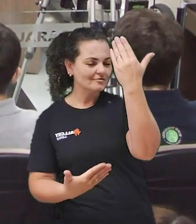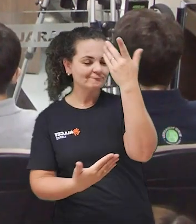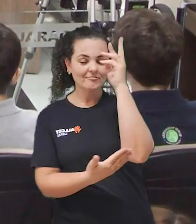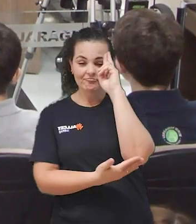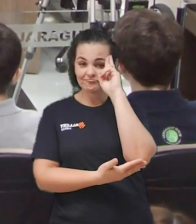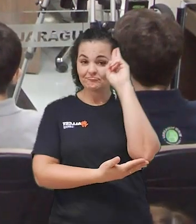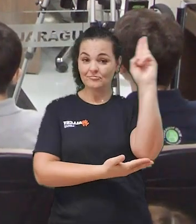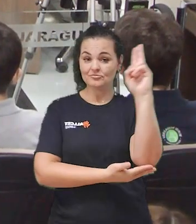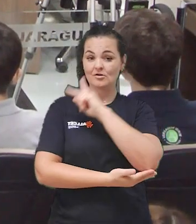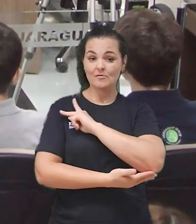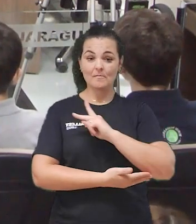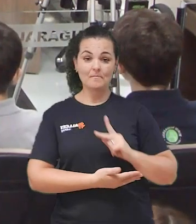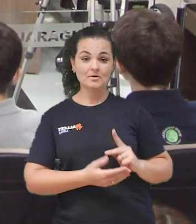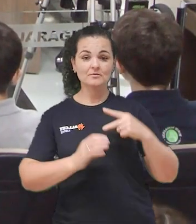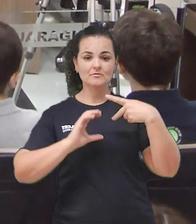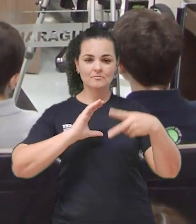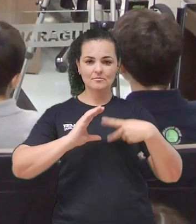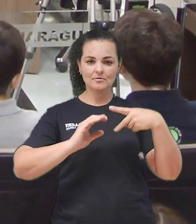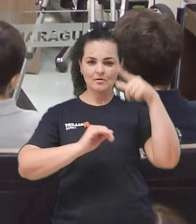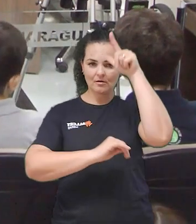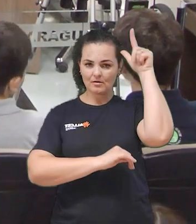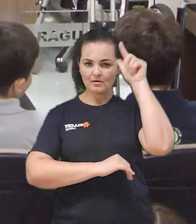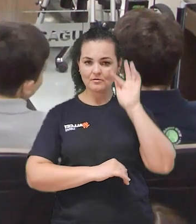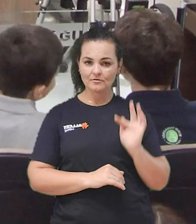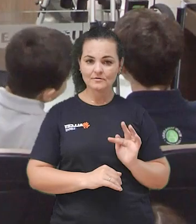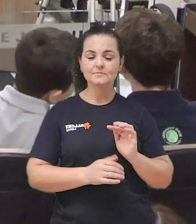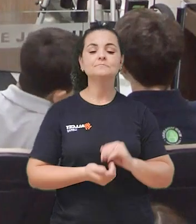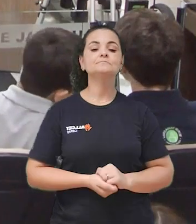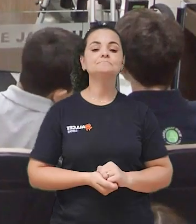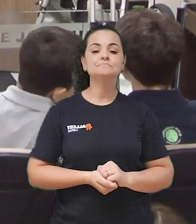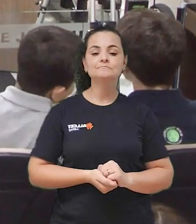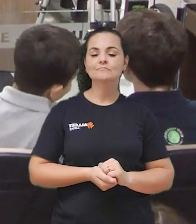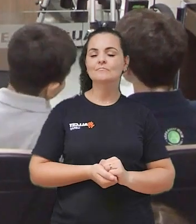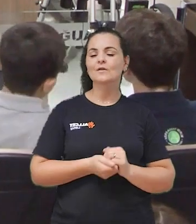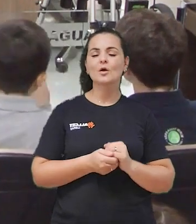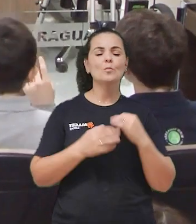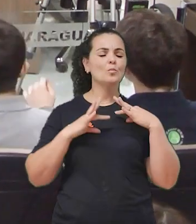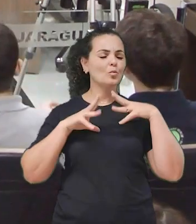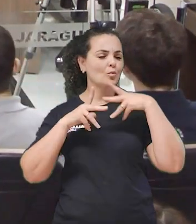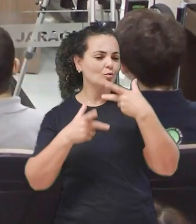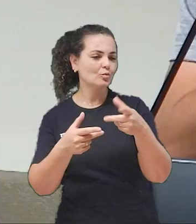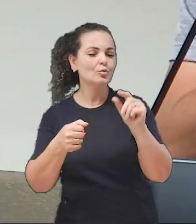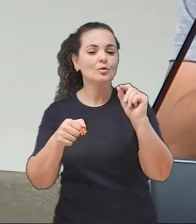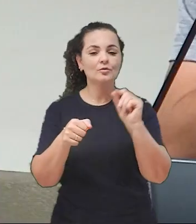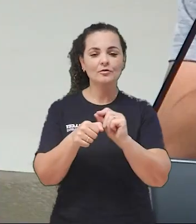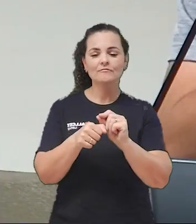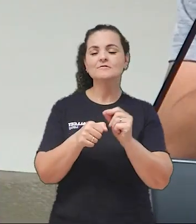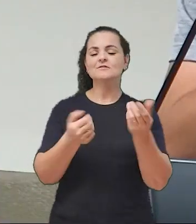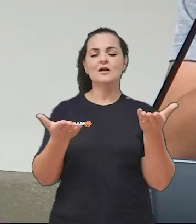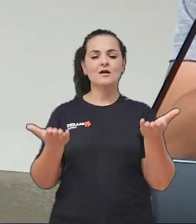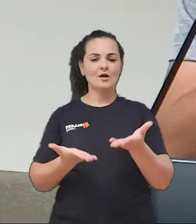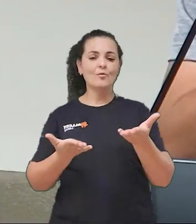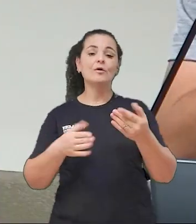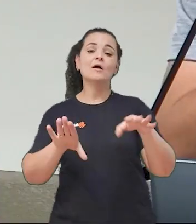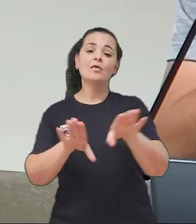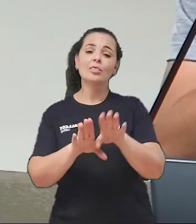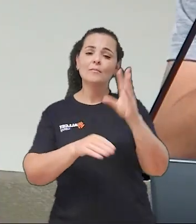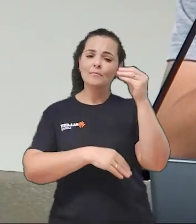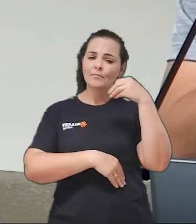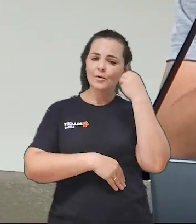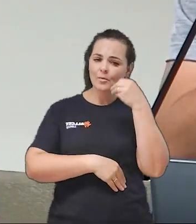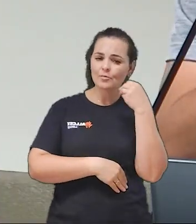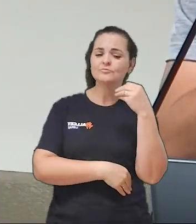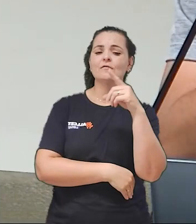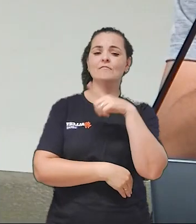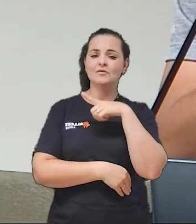raaa qu agradecer imensamente ao excelentíssimo presidente da Câmara de Vereadores luí Fernando Almeida por tudo que já tenha